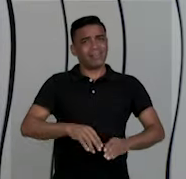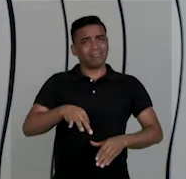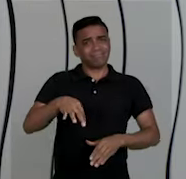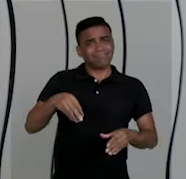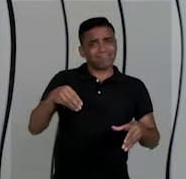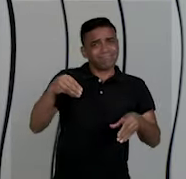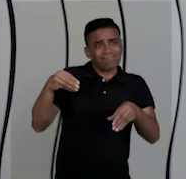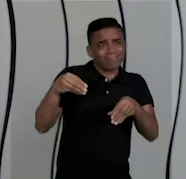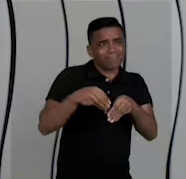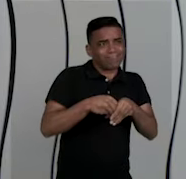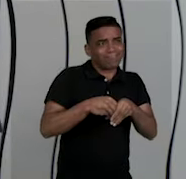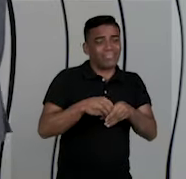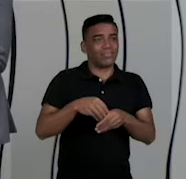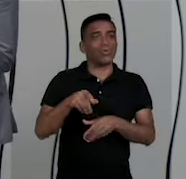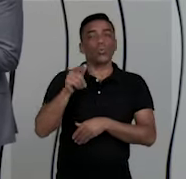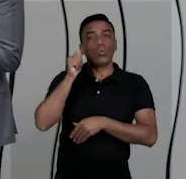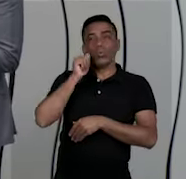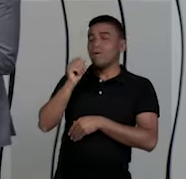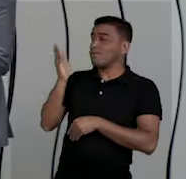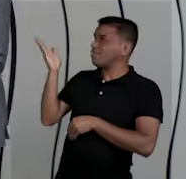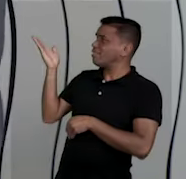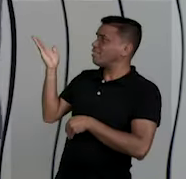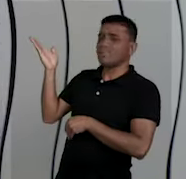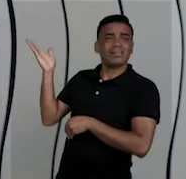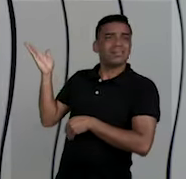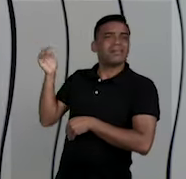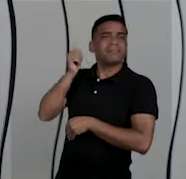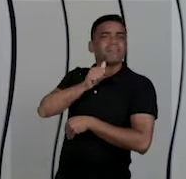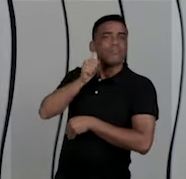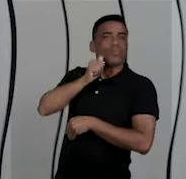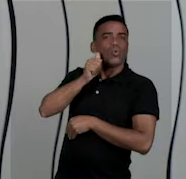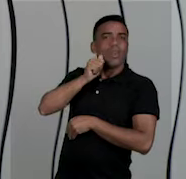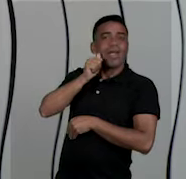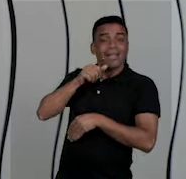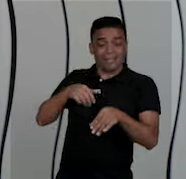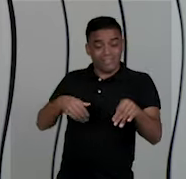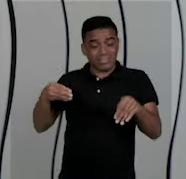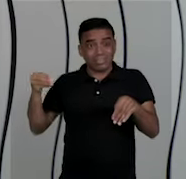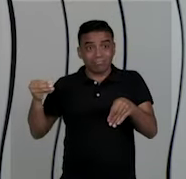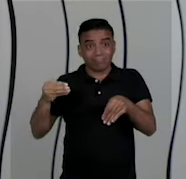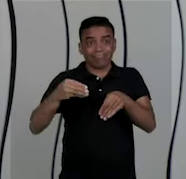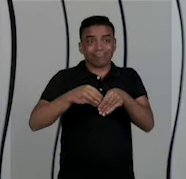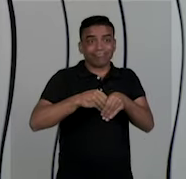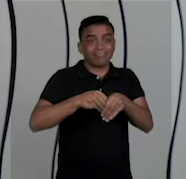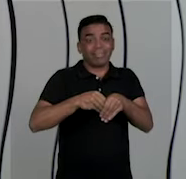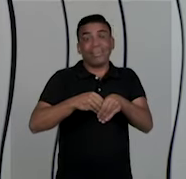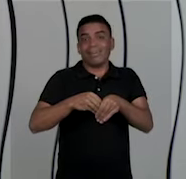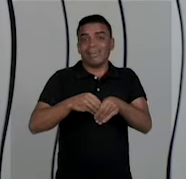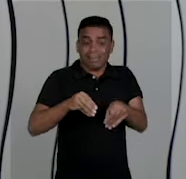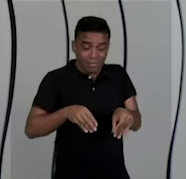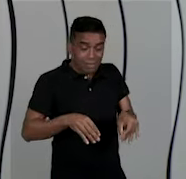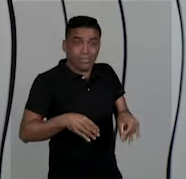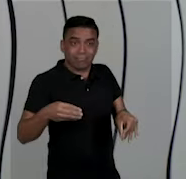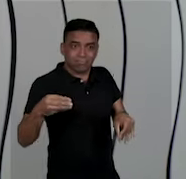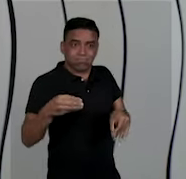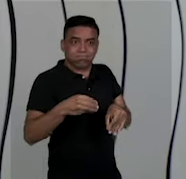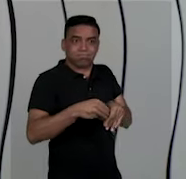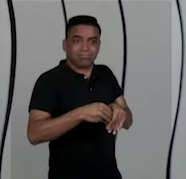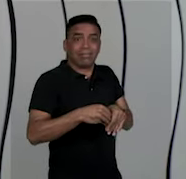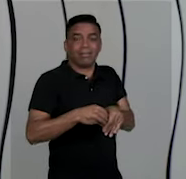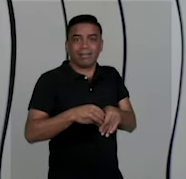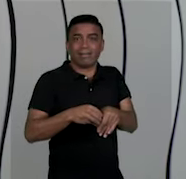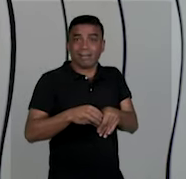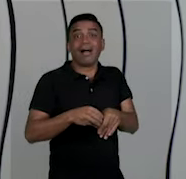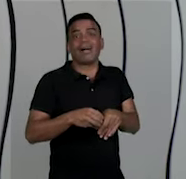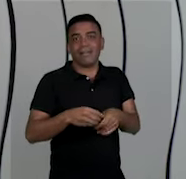né? Esse daqui é o preservativo feminino, ele é inserido na vagina, né? E a partir dele